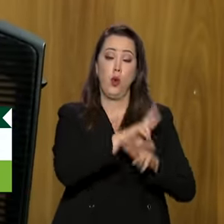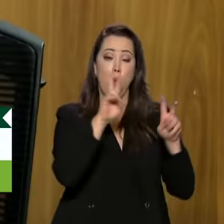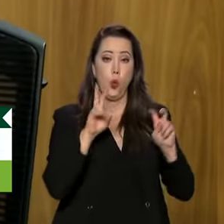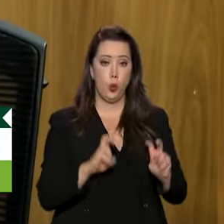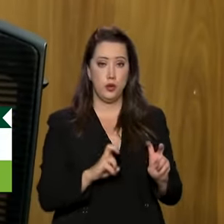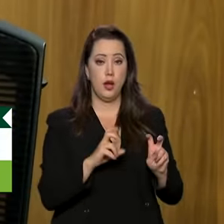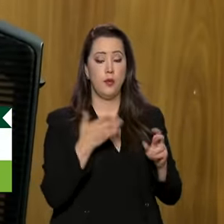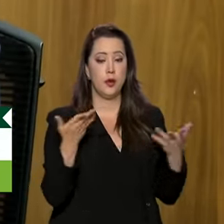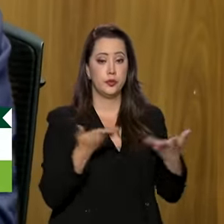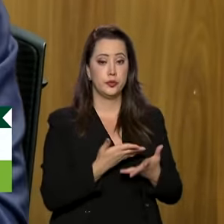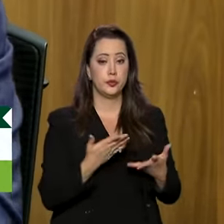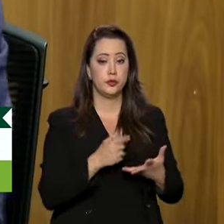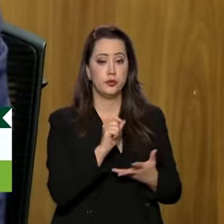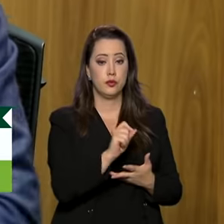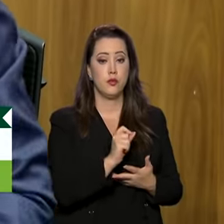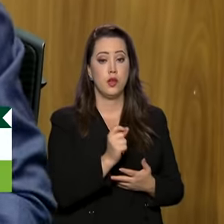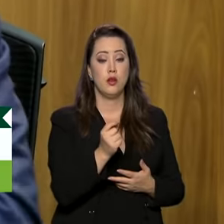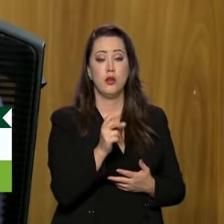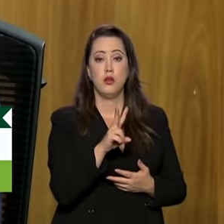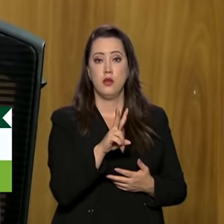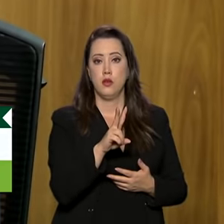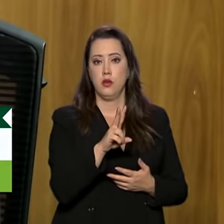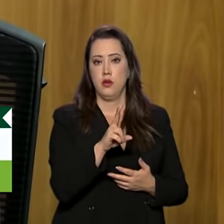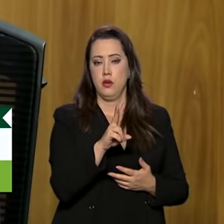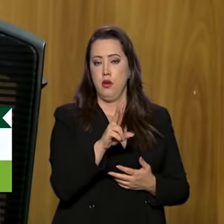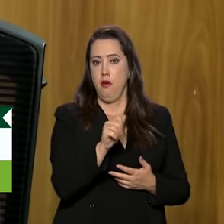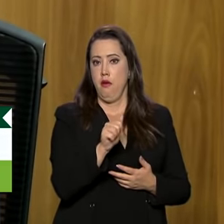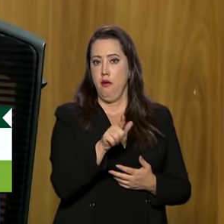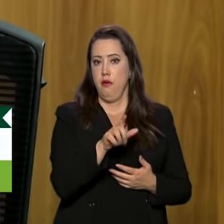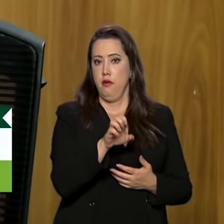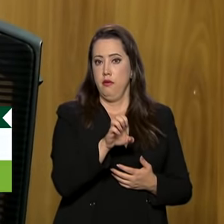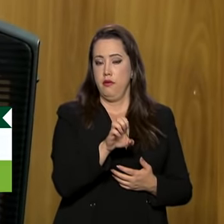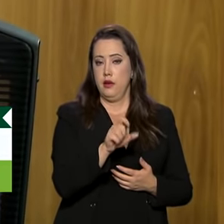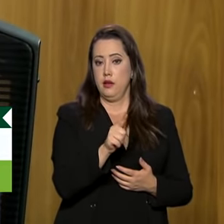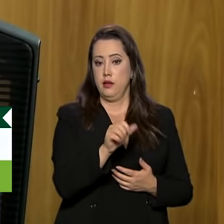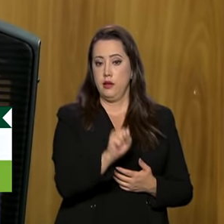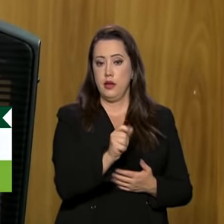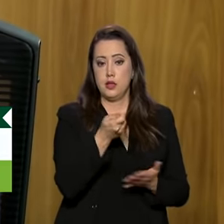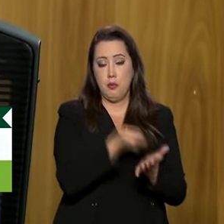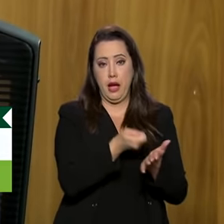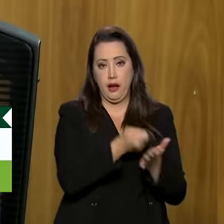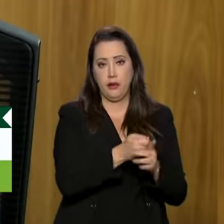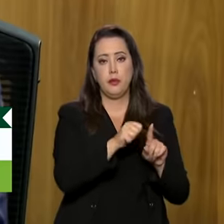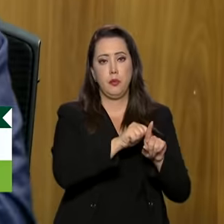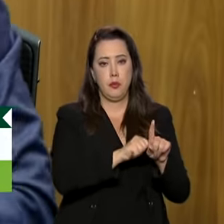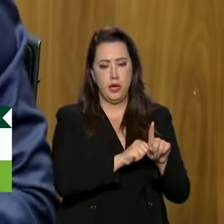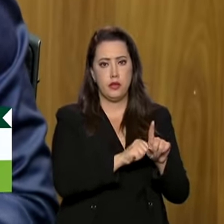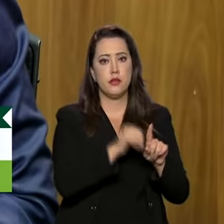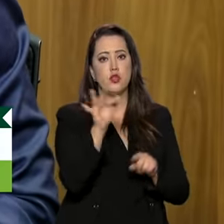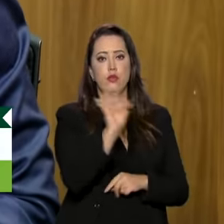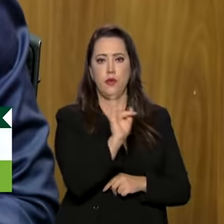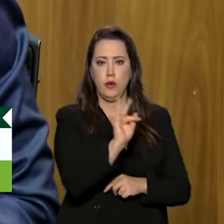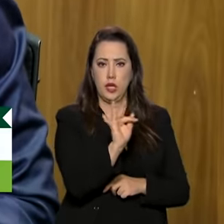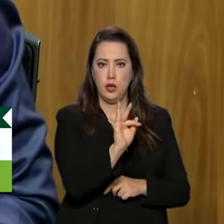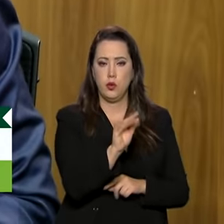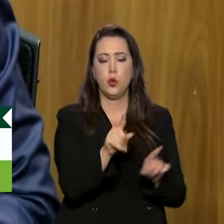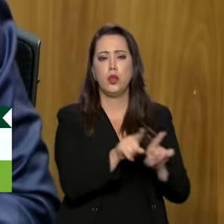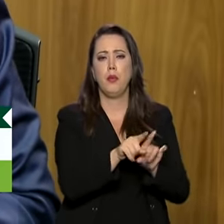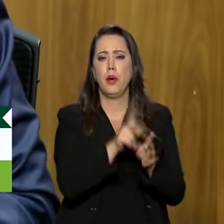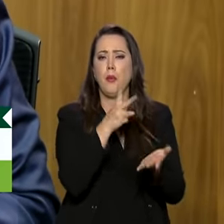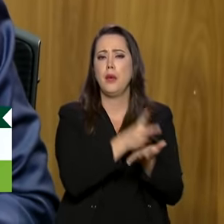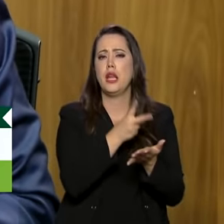relação à Vale gás auxílio-gás ele será em fevereiro E terá o